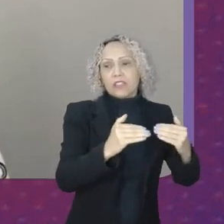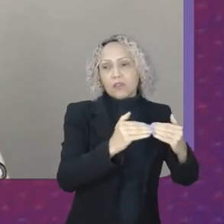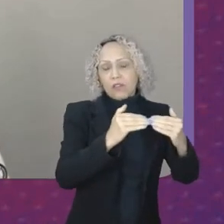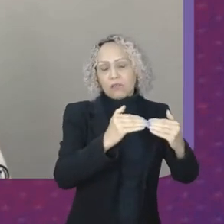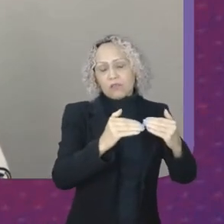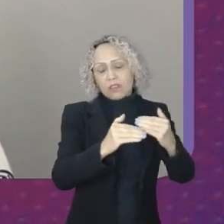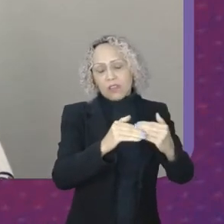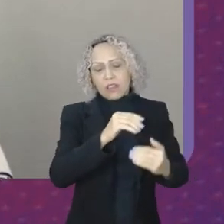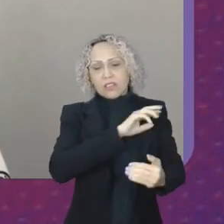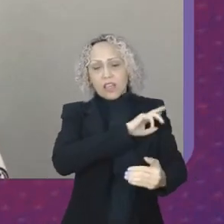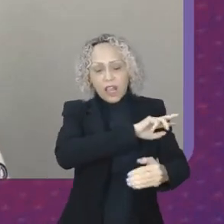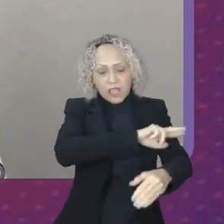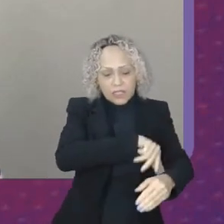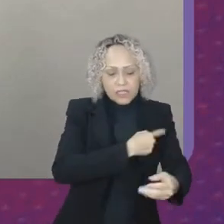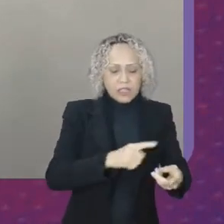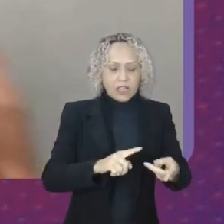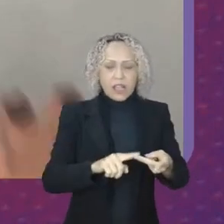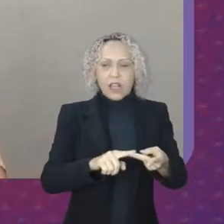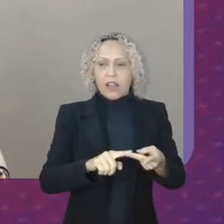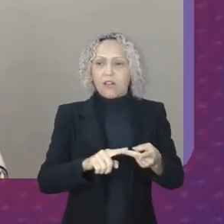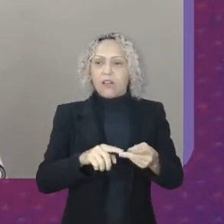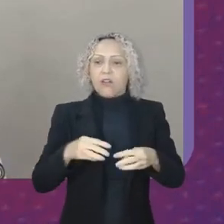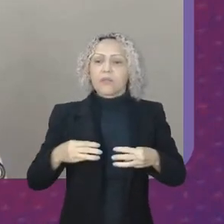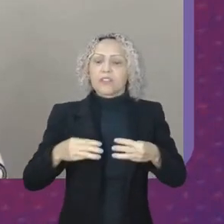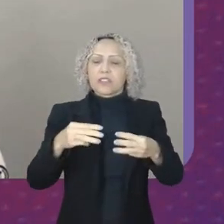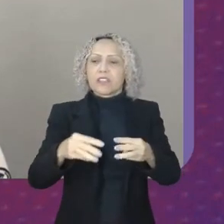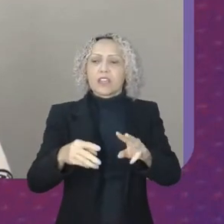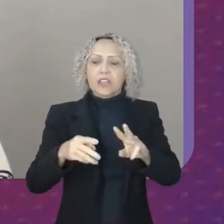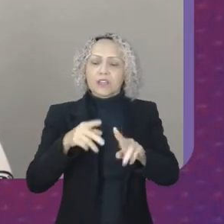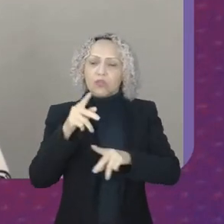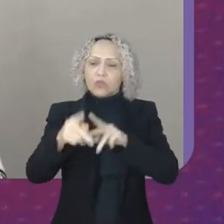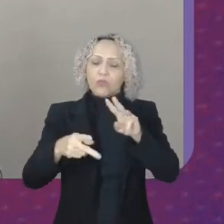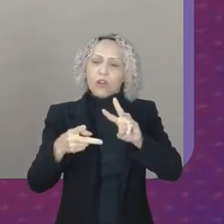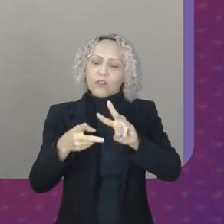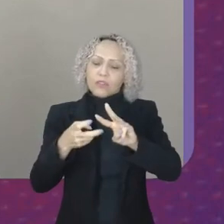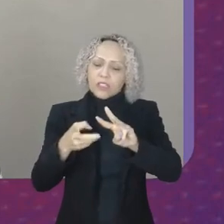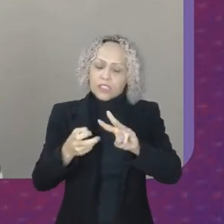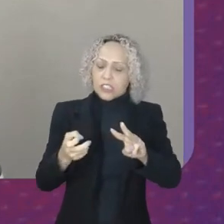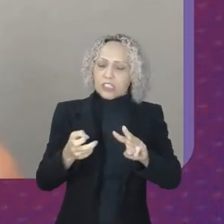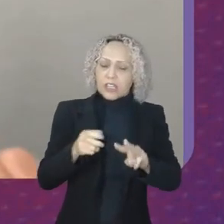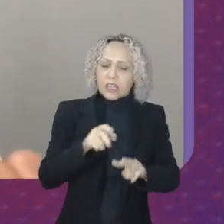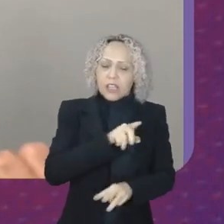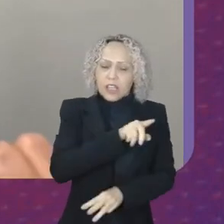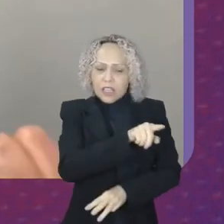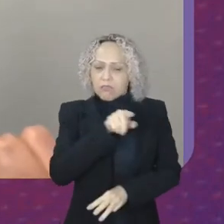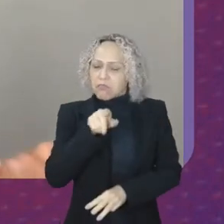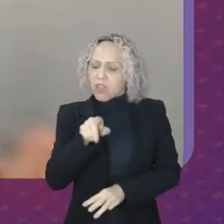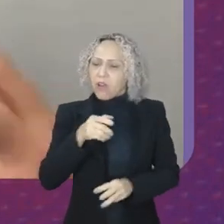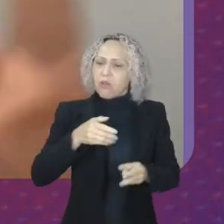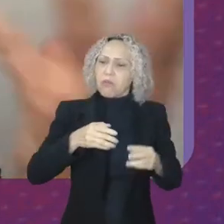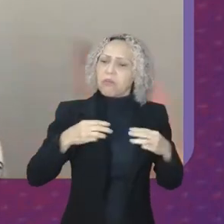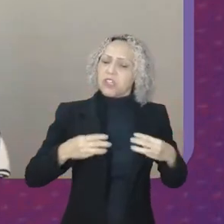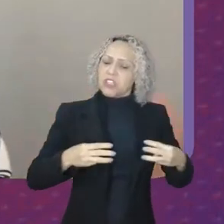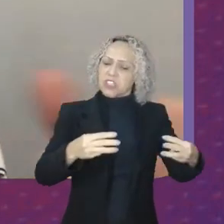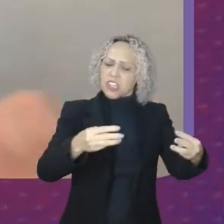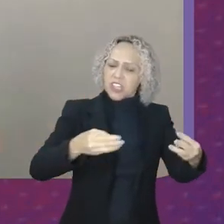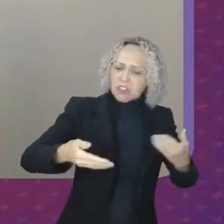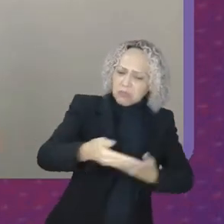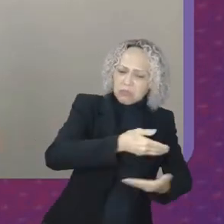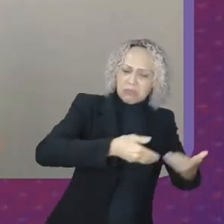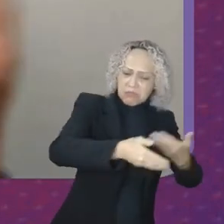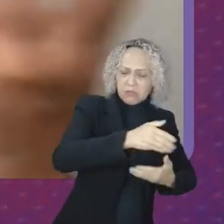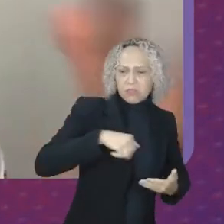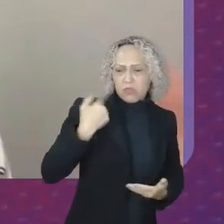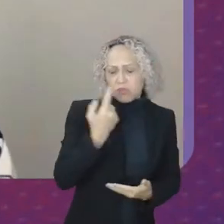Povos Indígenas, que são ministérios que têm uma interface muito forte conosco, o Ministério dos